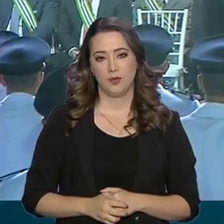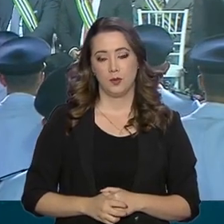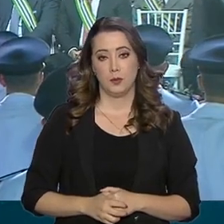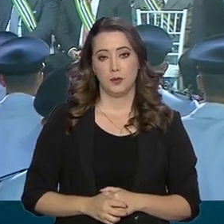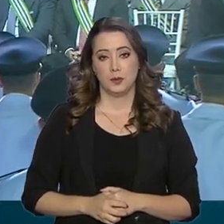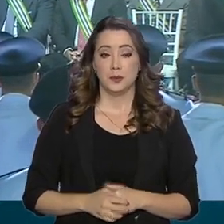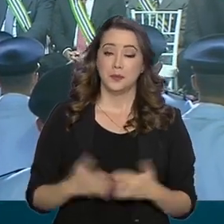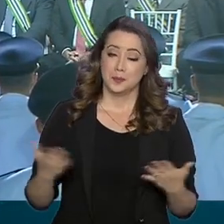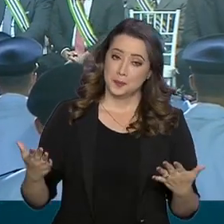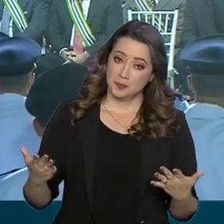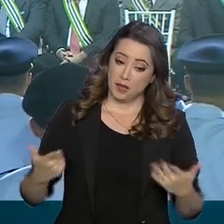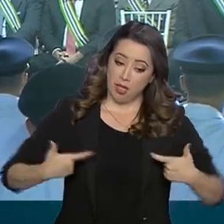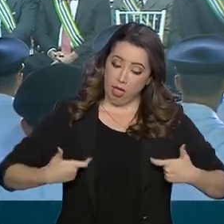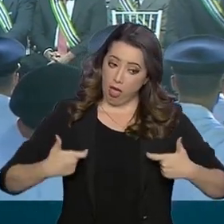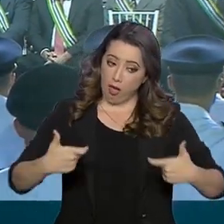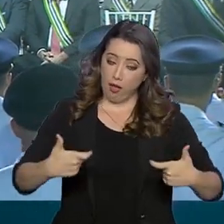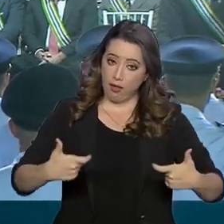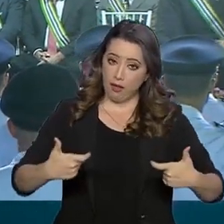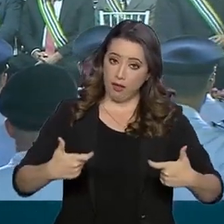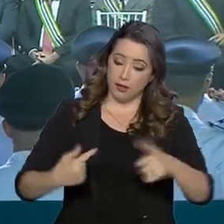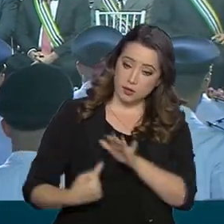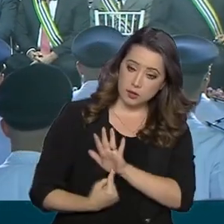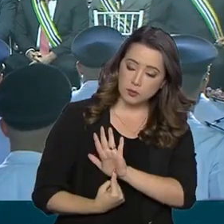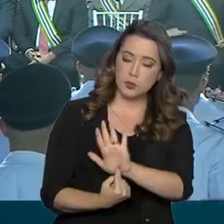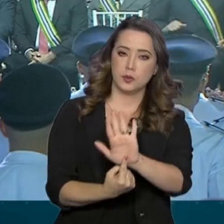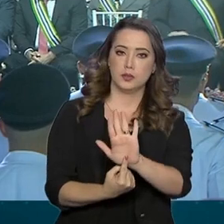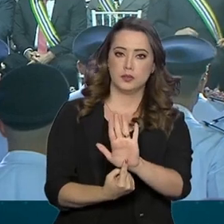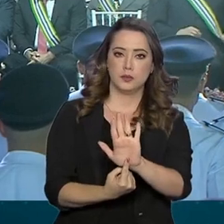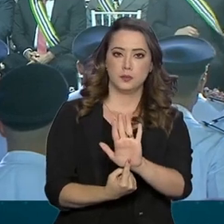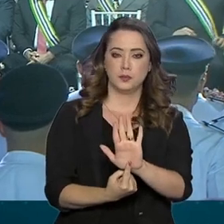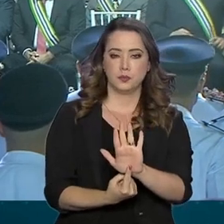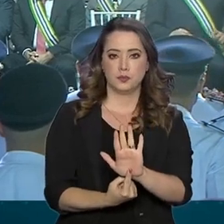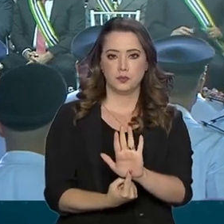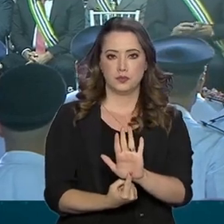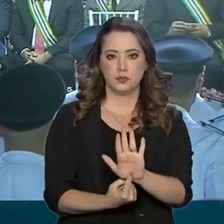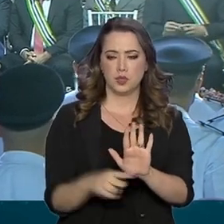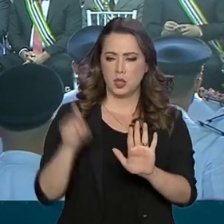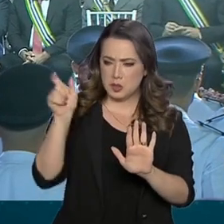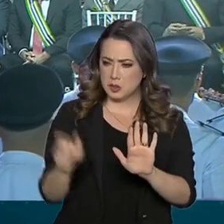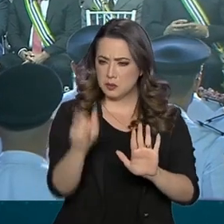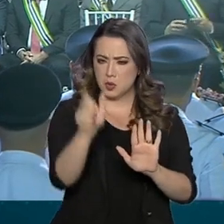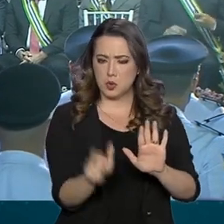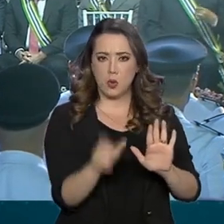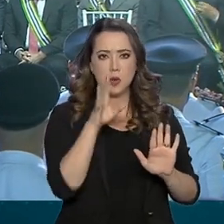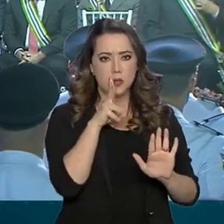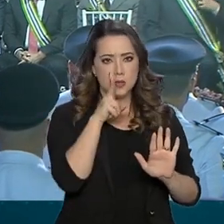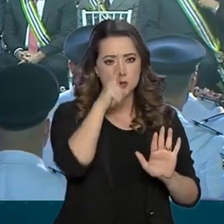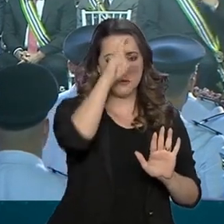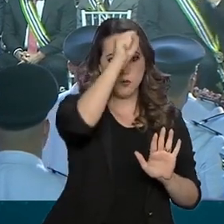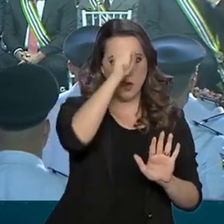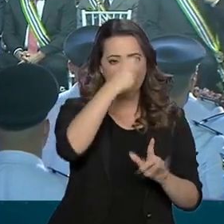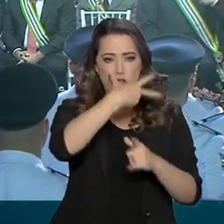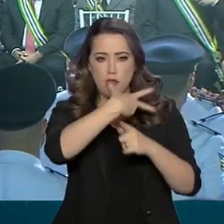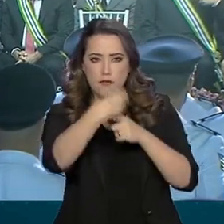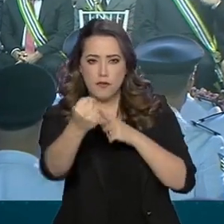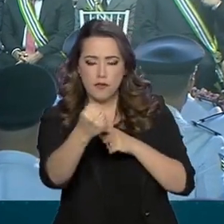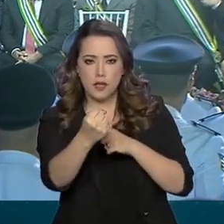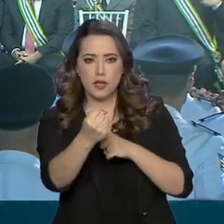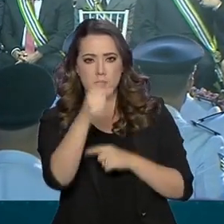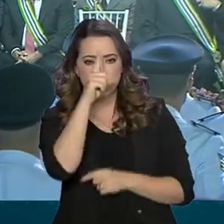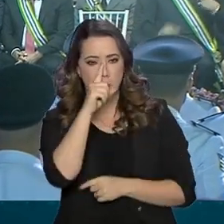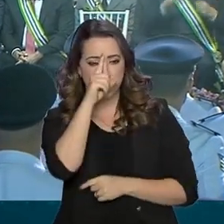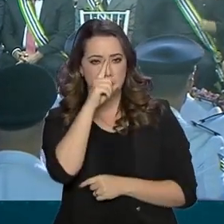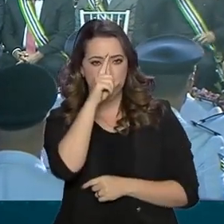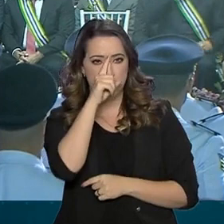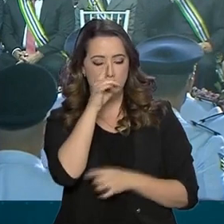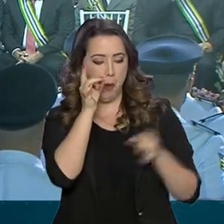É no combate que o infante é forte, vence o perigo, despreza a